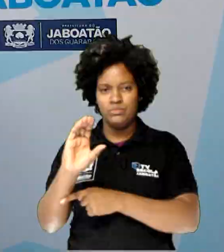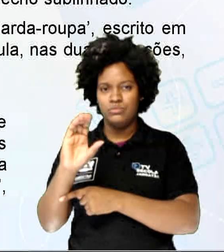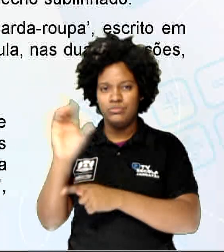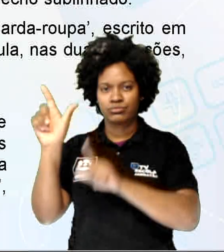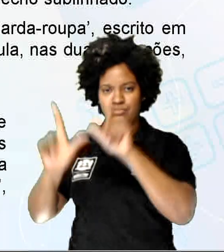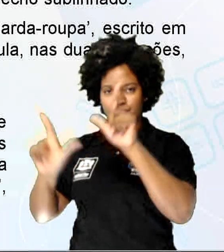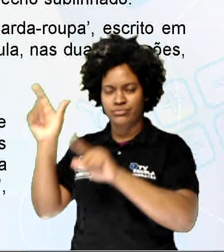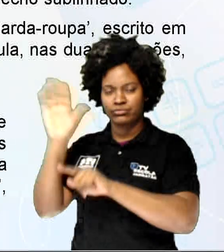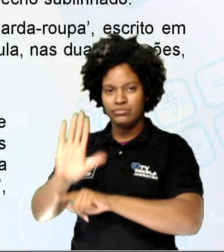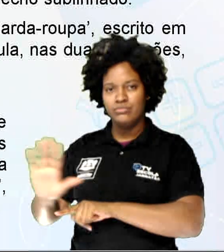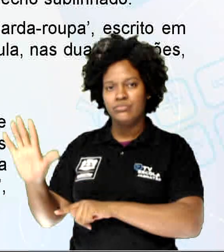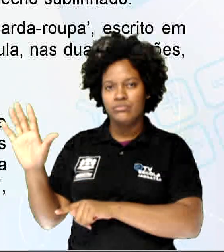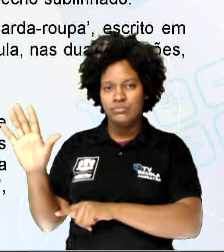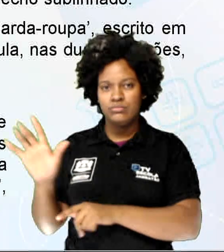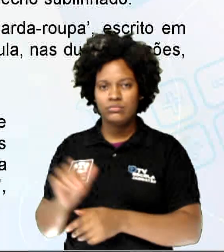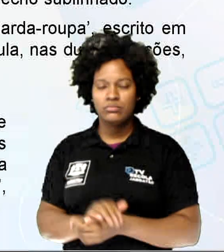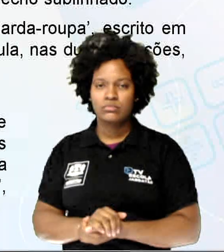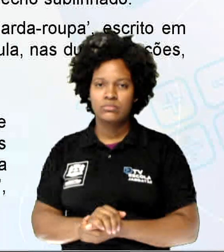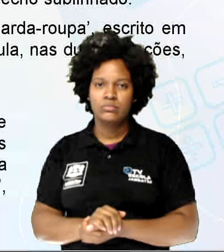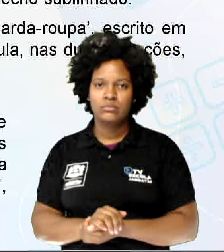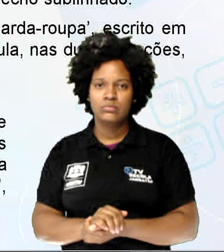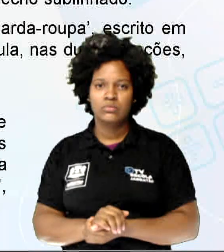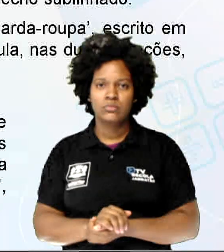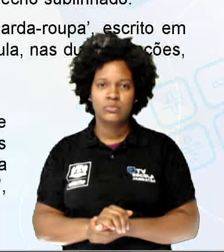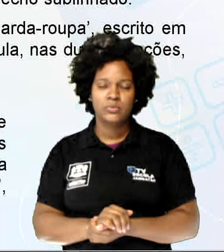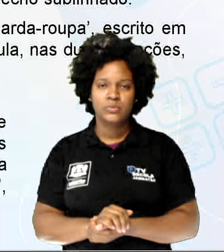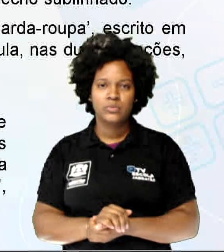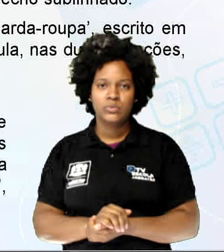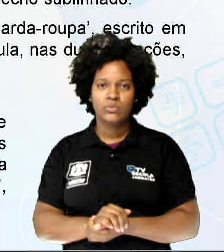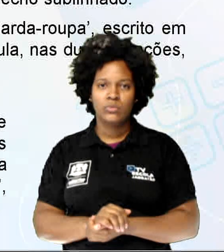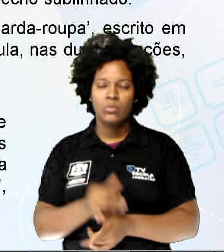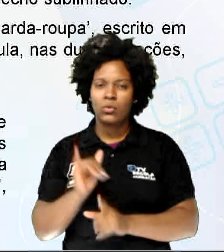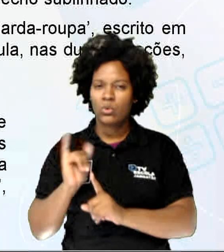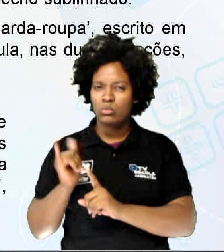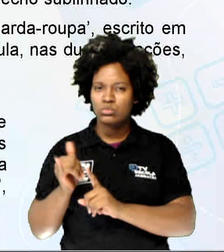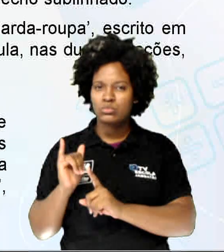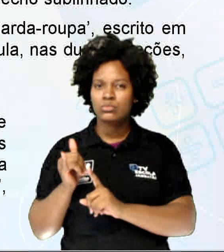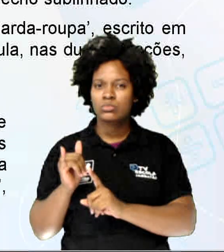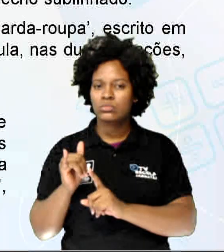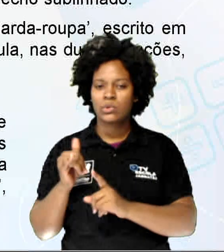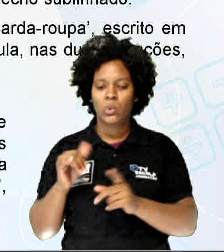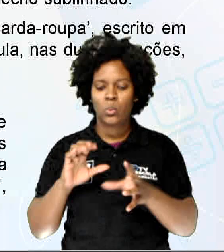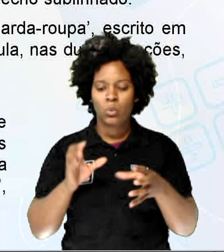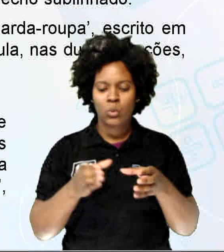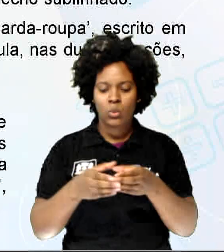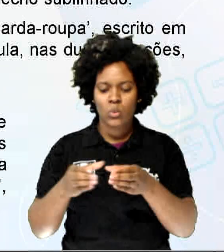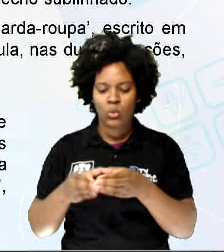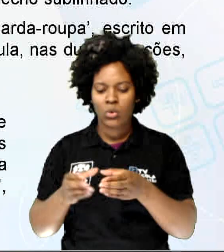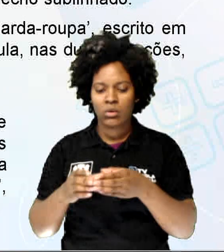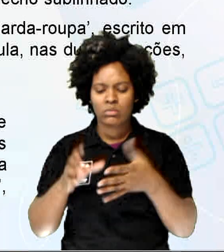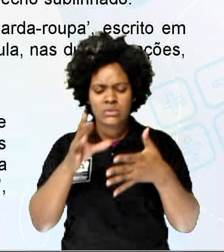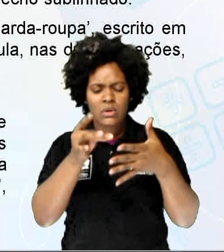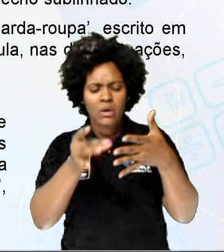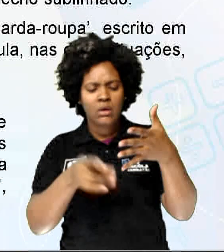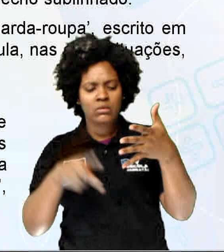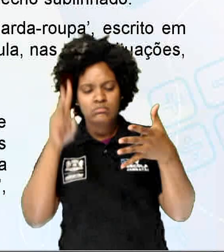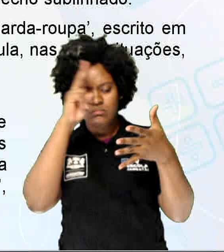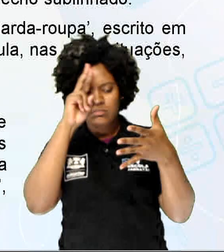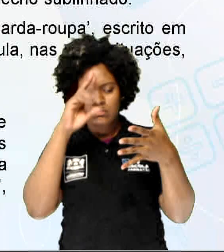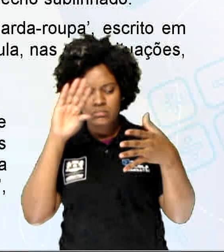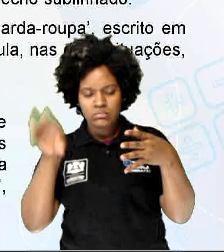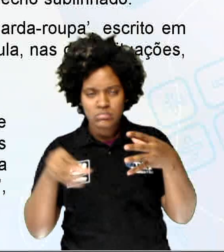tela, acompanha aí comigo. As Crônicas de Nárnia é um conjunto de histórias que